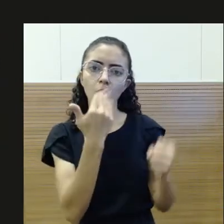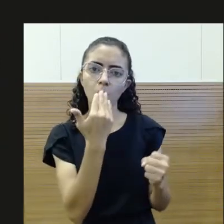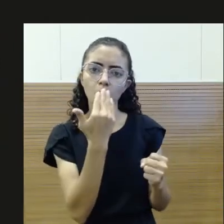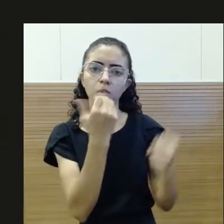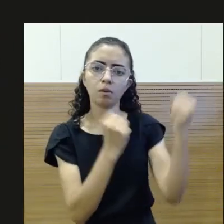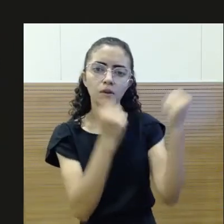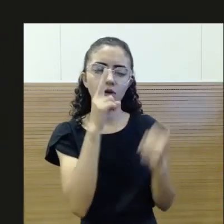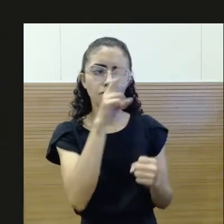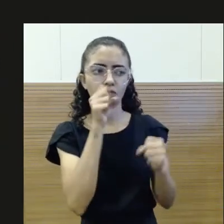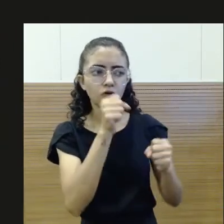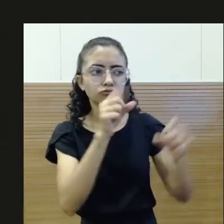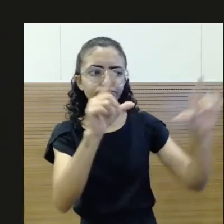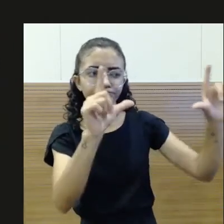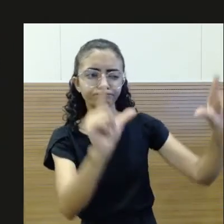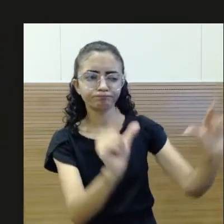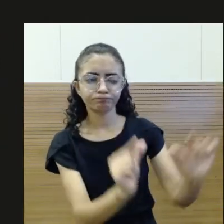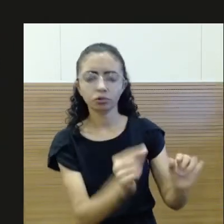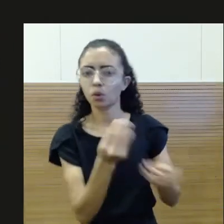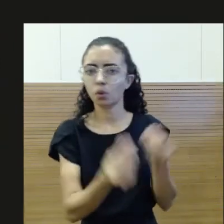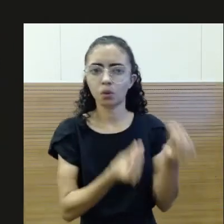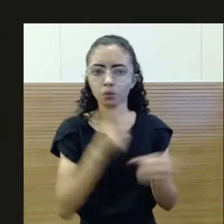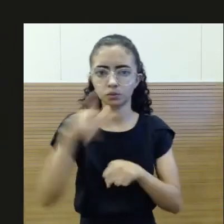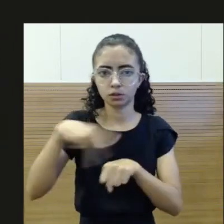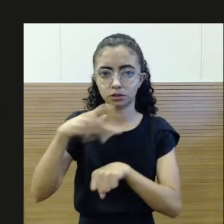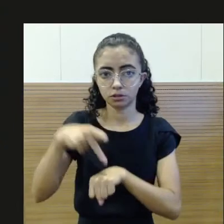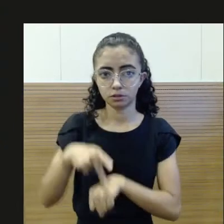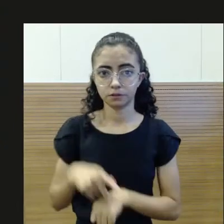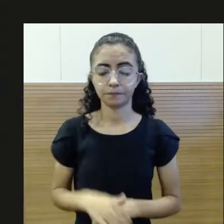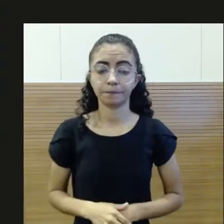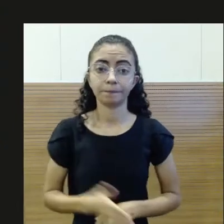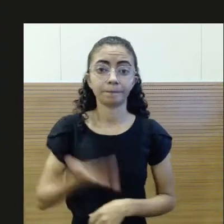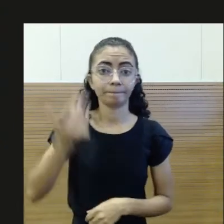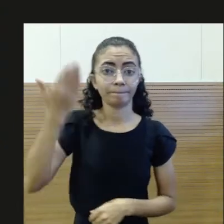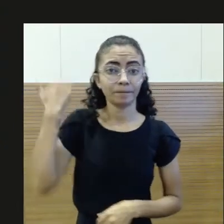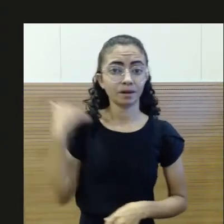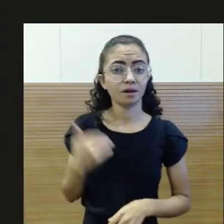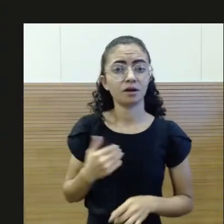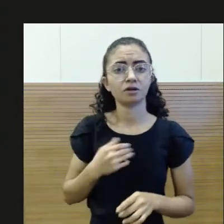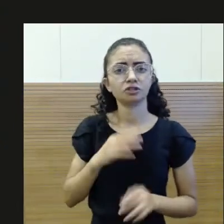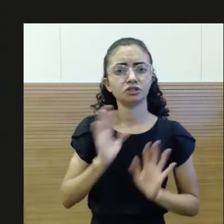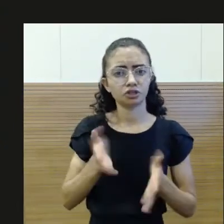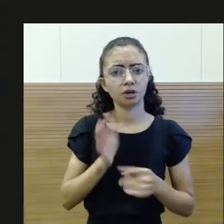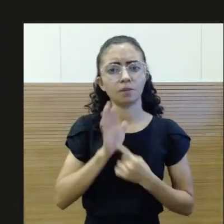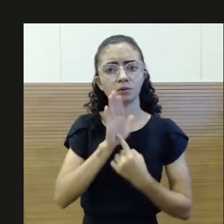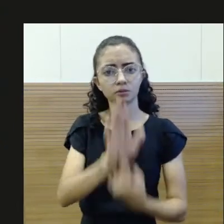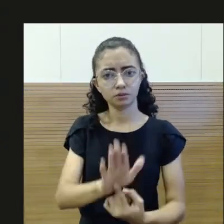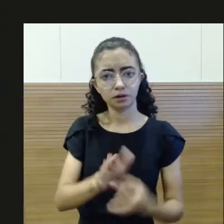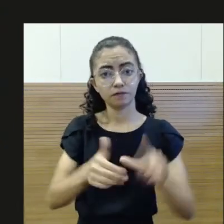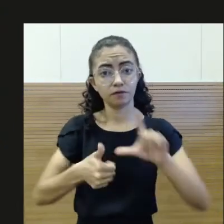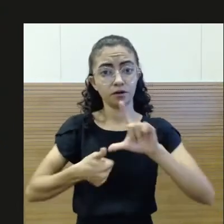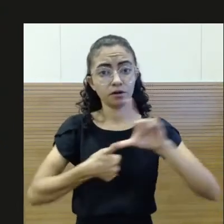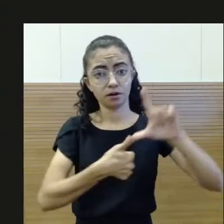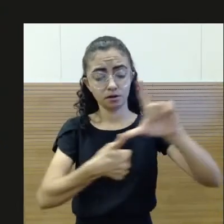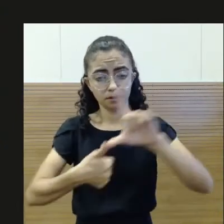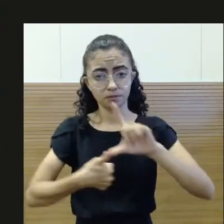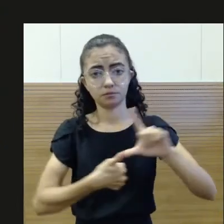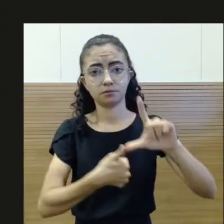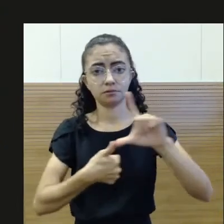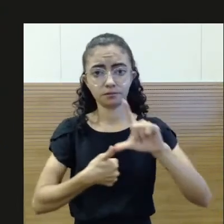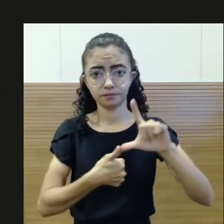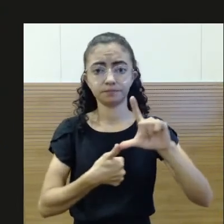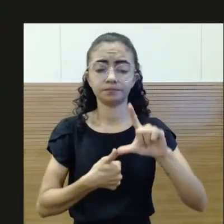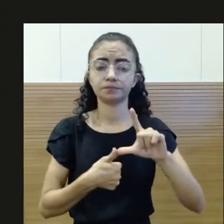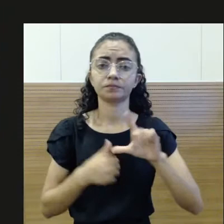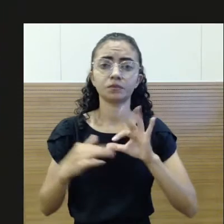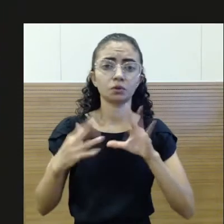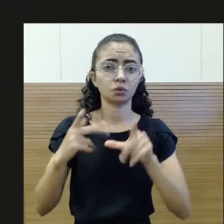de 2015, a gente já mostrava com dados do Euromonitor que a América Latina ela vem, em todos os